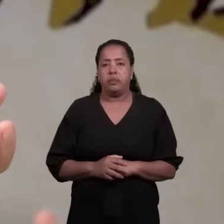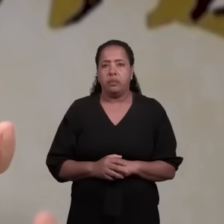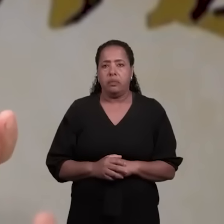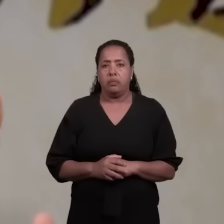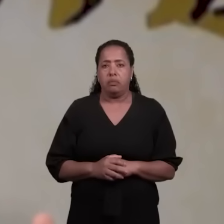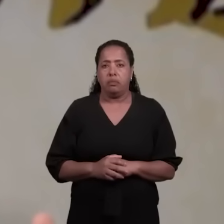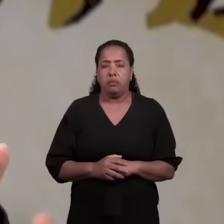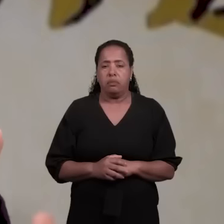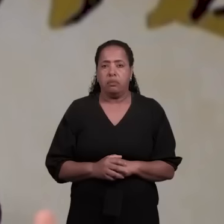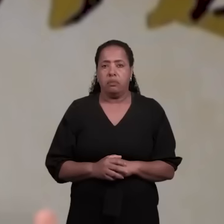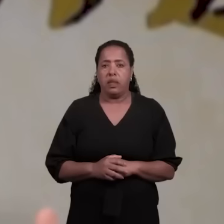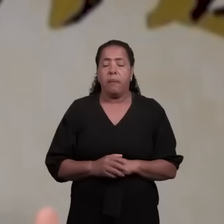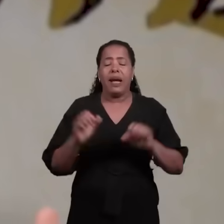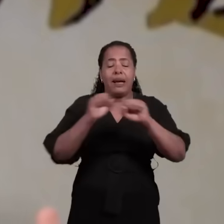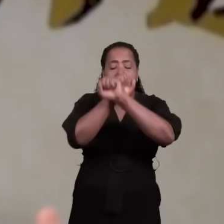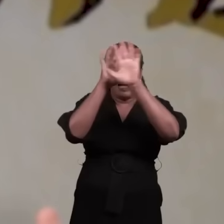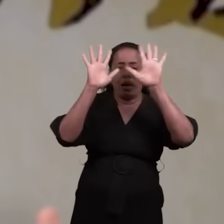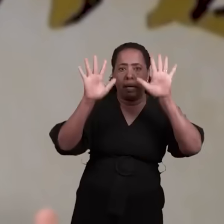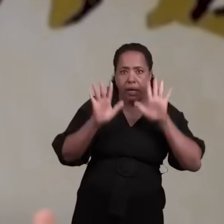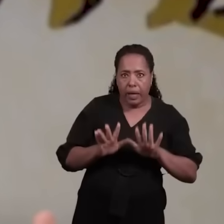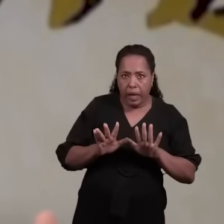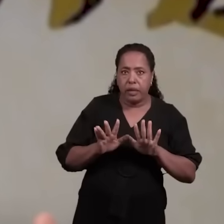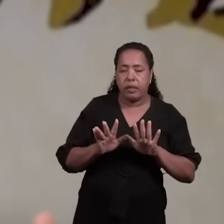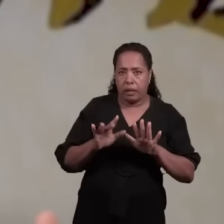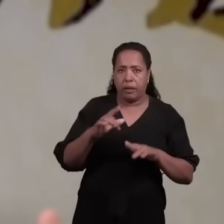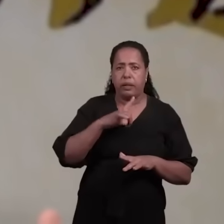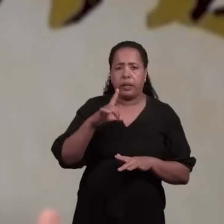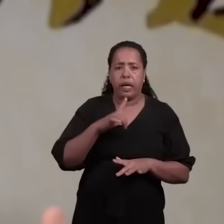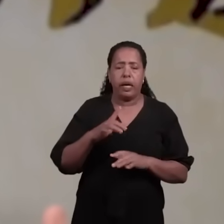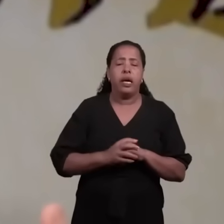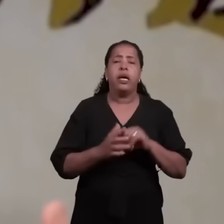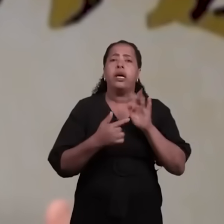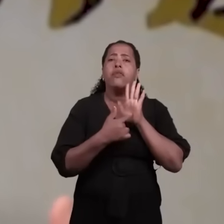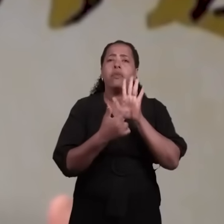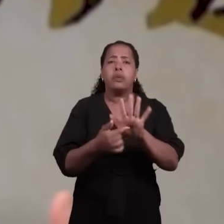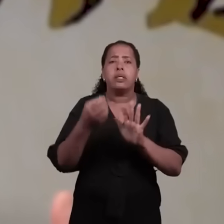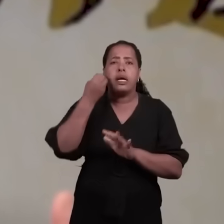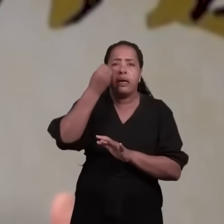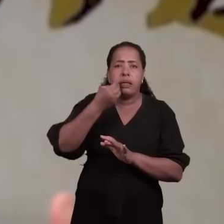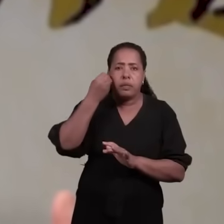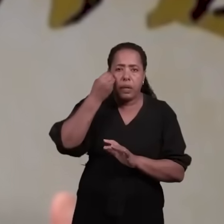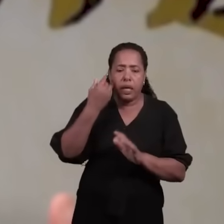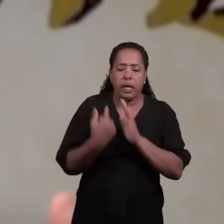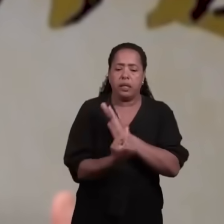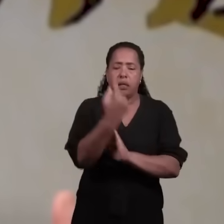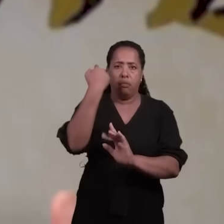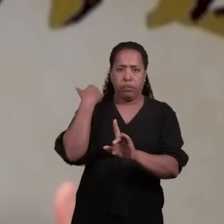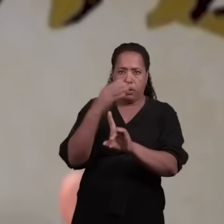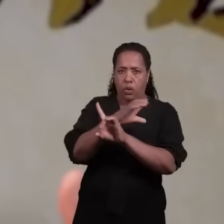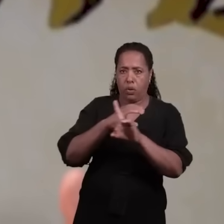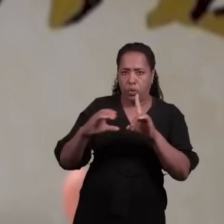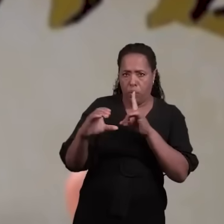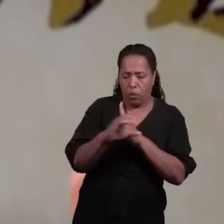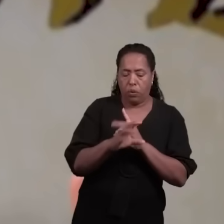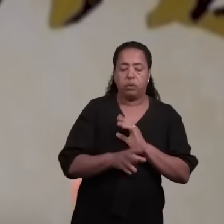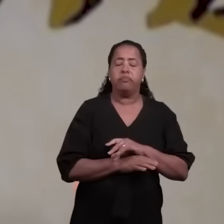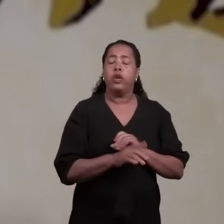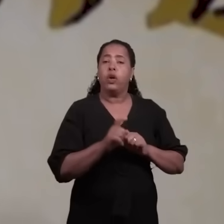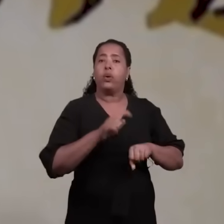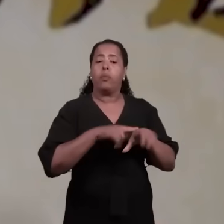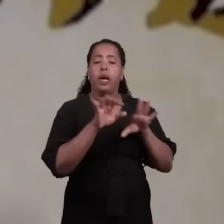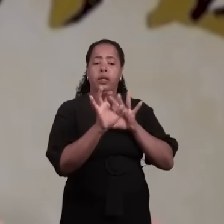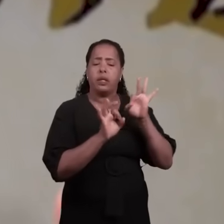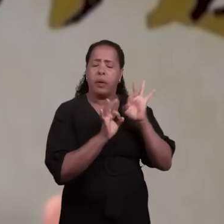caso, para isso ficar mais bem claro, contar uma experiência de um culto que nós estávamos preparando para o culto, naquela